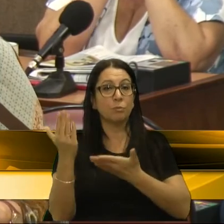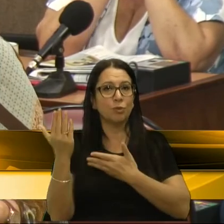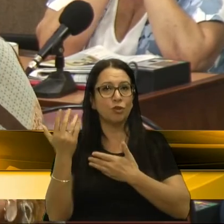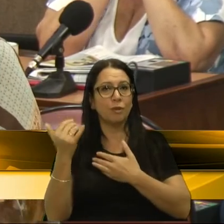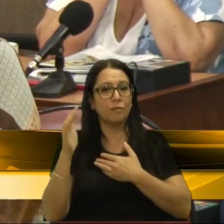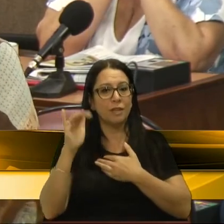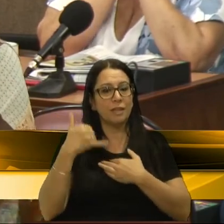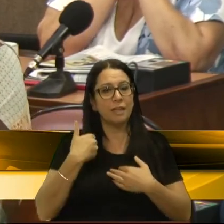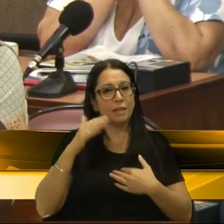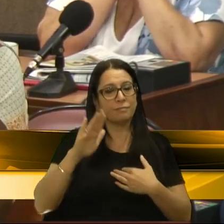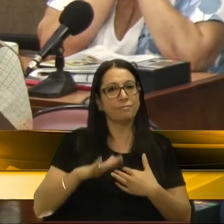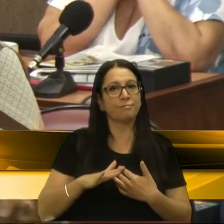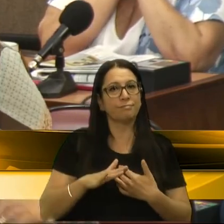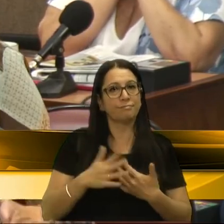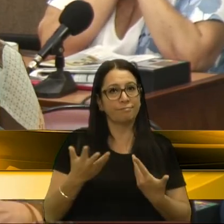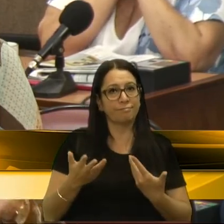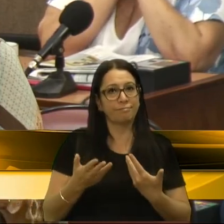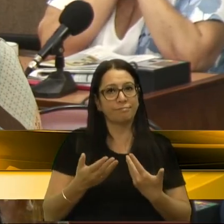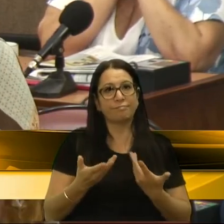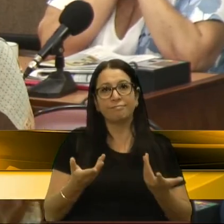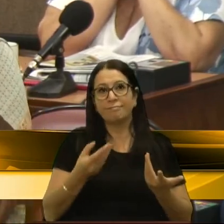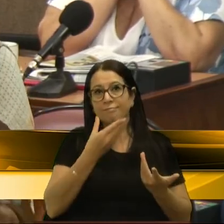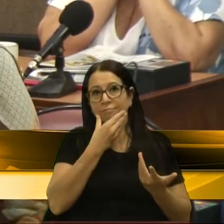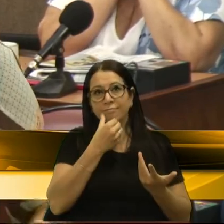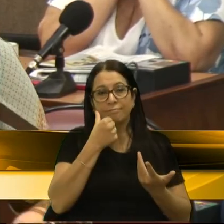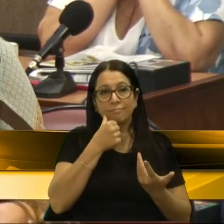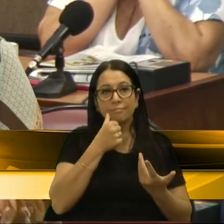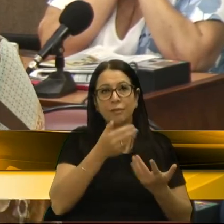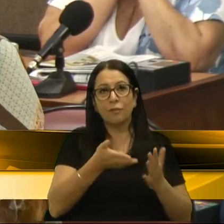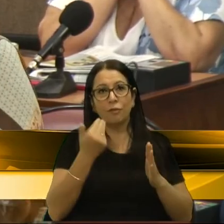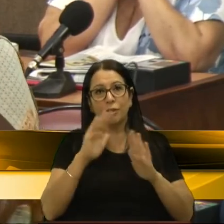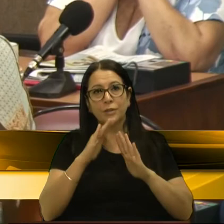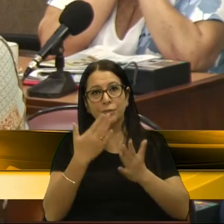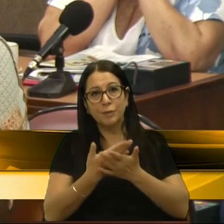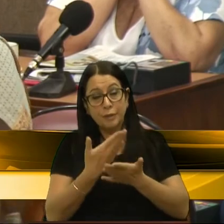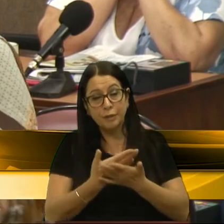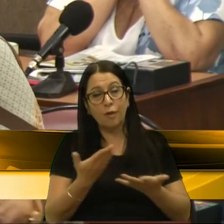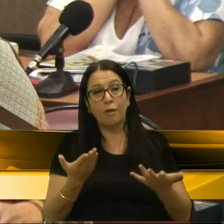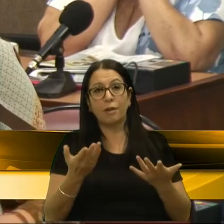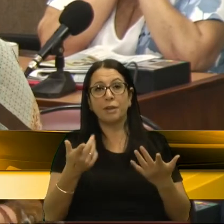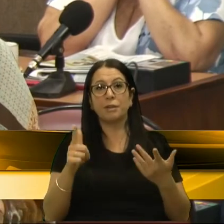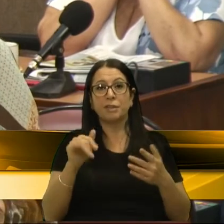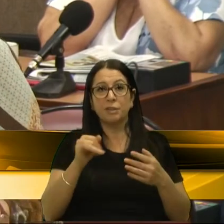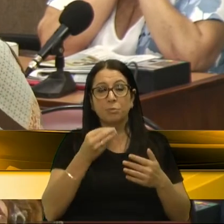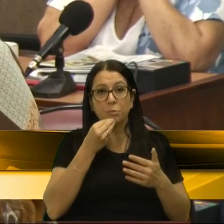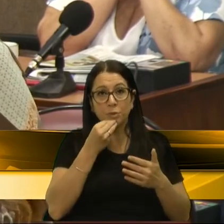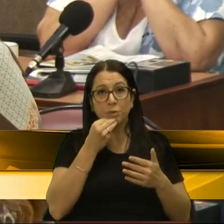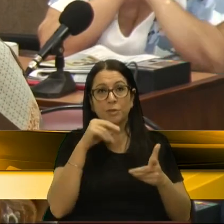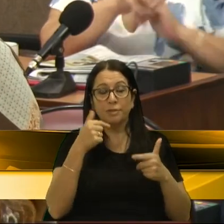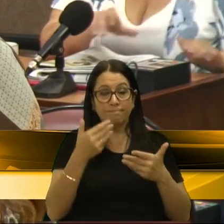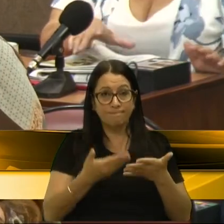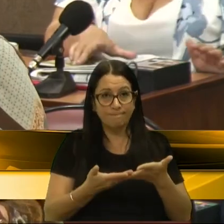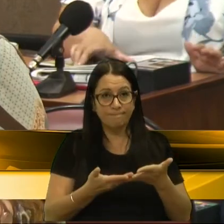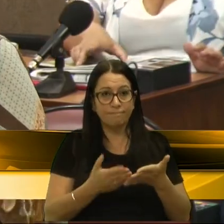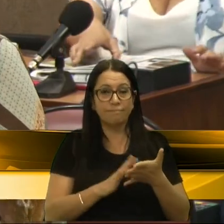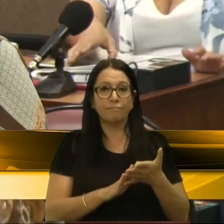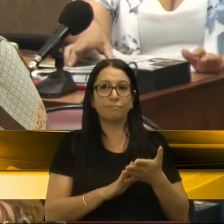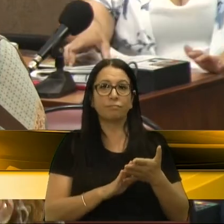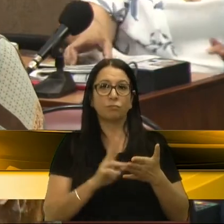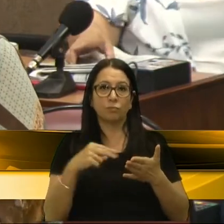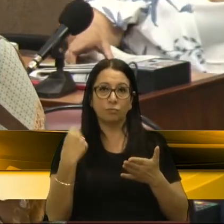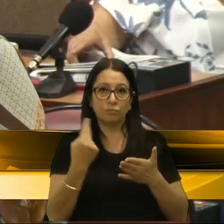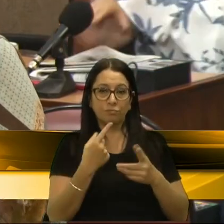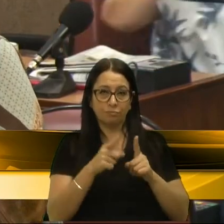Né? Por uma gurizadinha que está fora da escola, que não tem uma oportunidade de trabalho. Então,